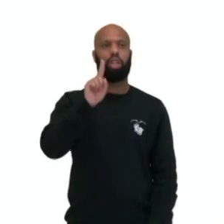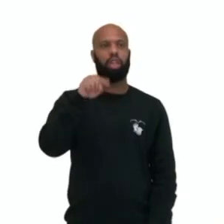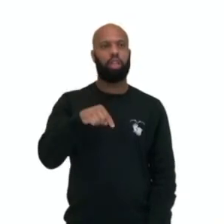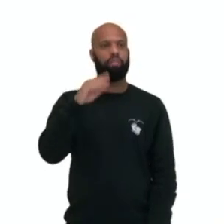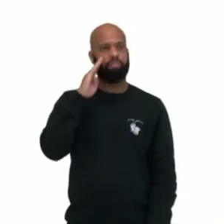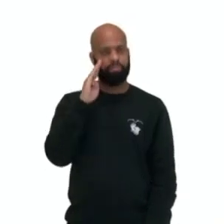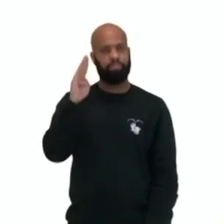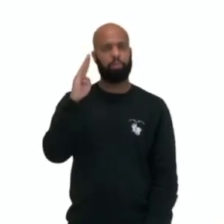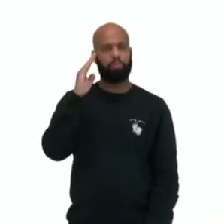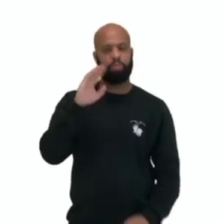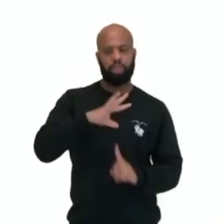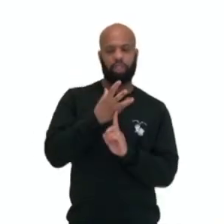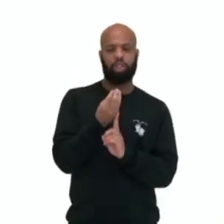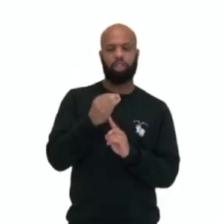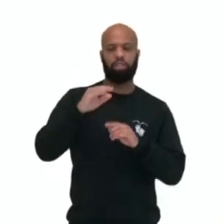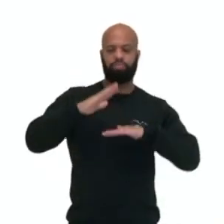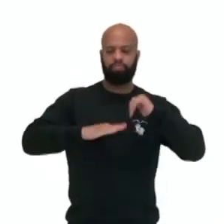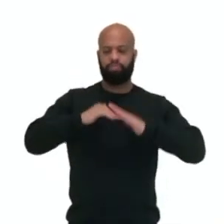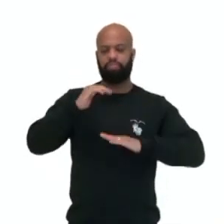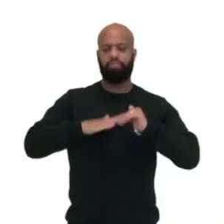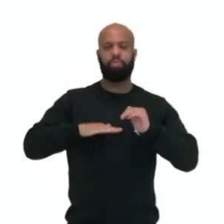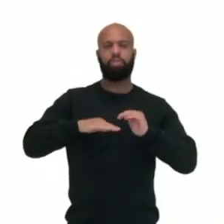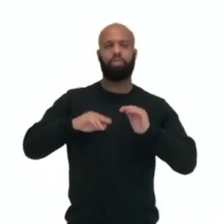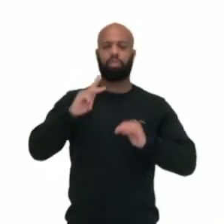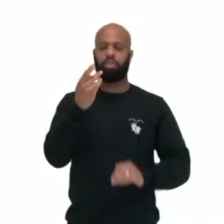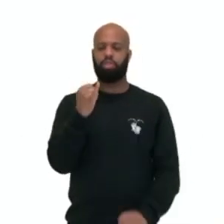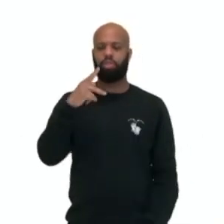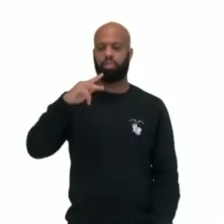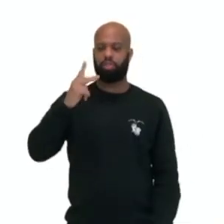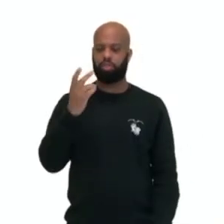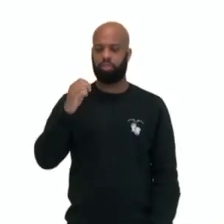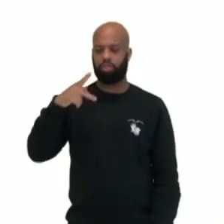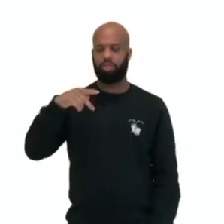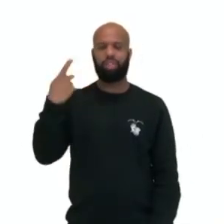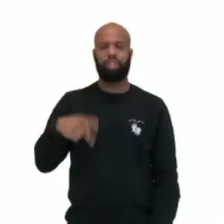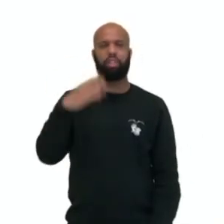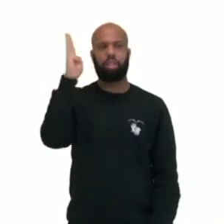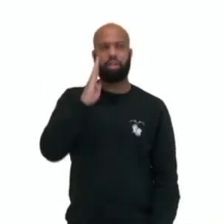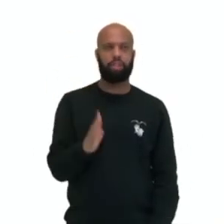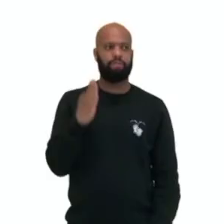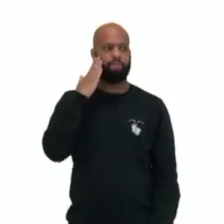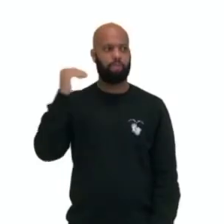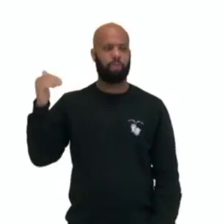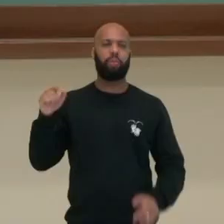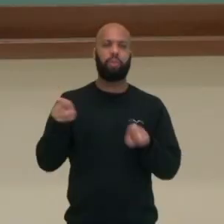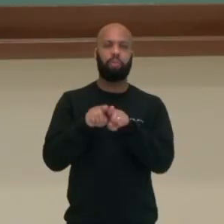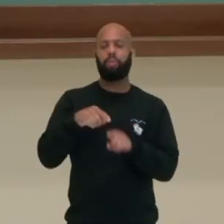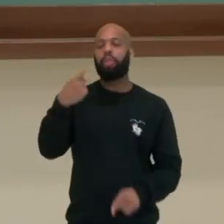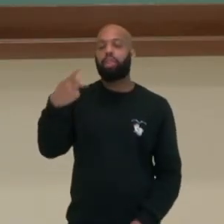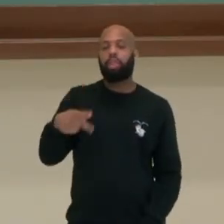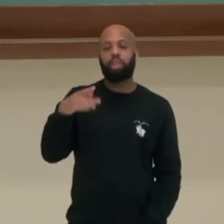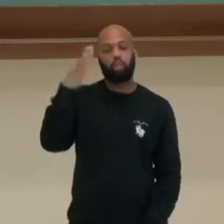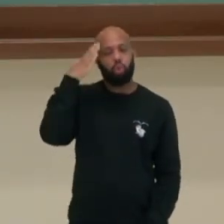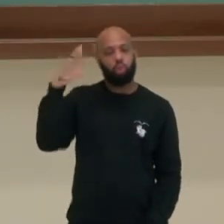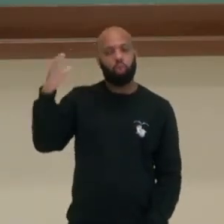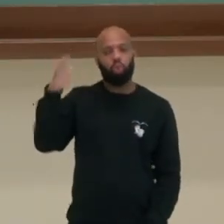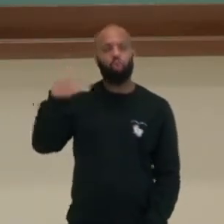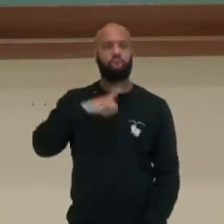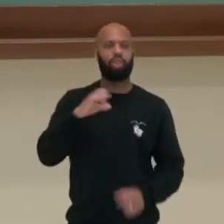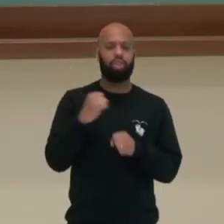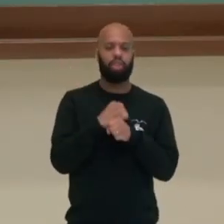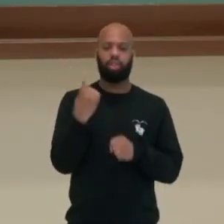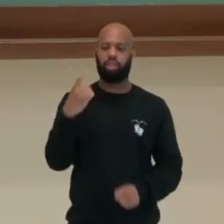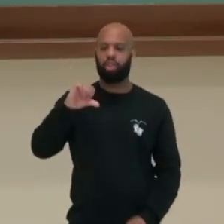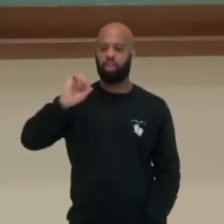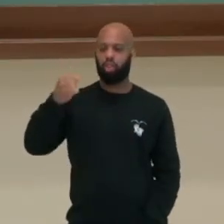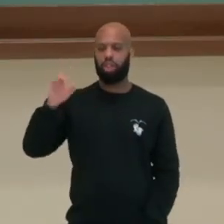os artistas de hip hop brasileiros de maior sucesso, tá? Aqui em Curitiba, nessa década de